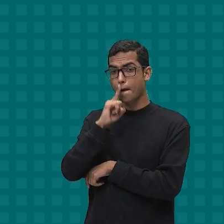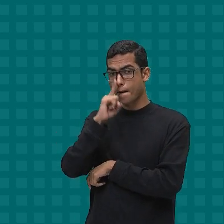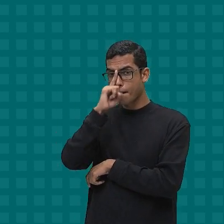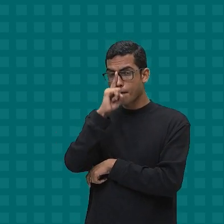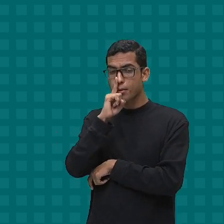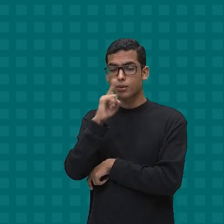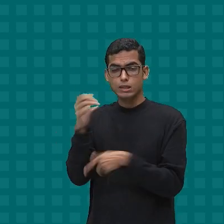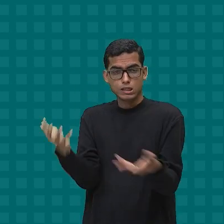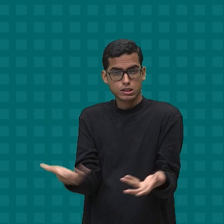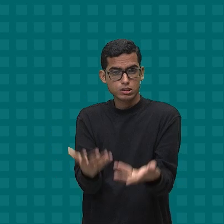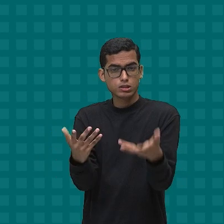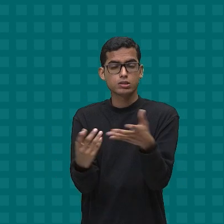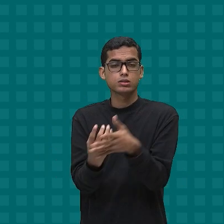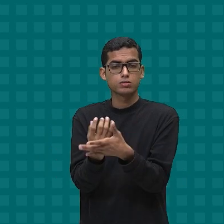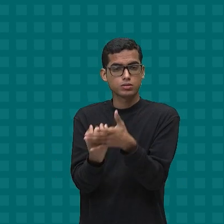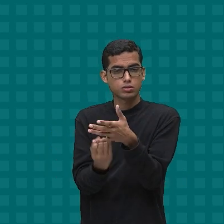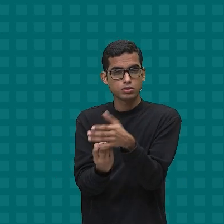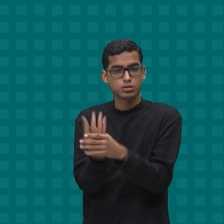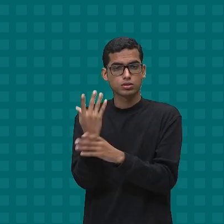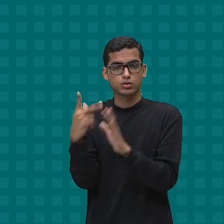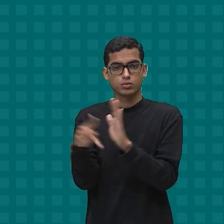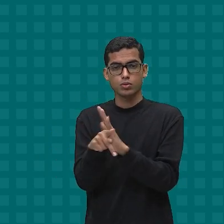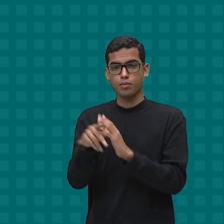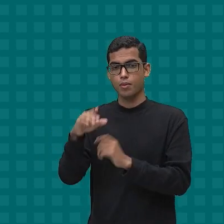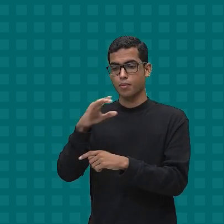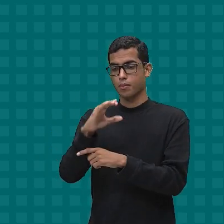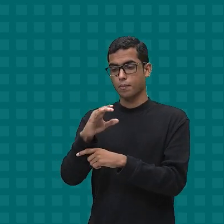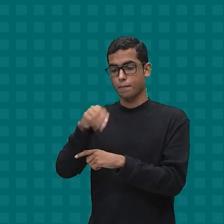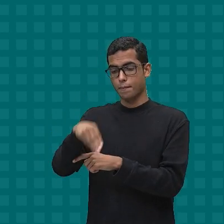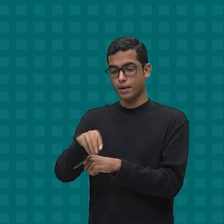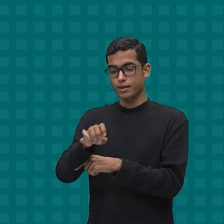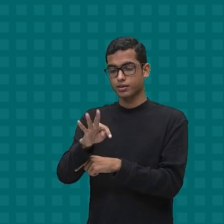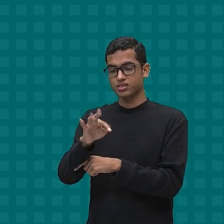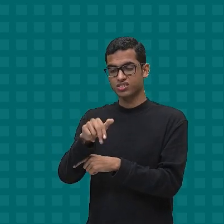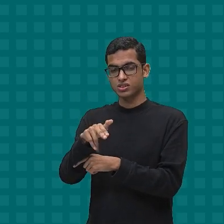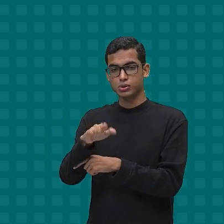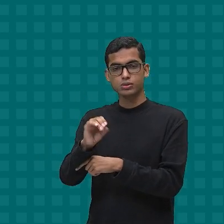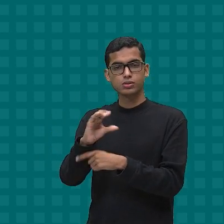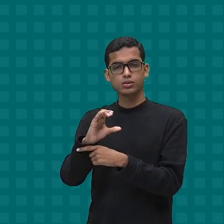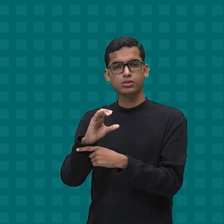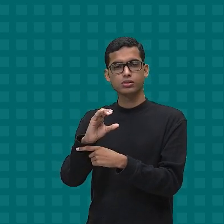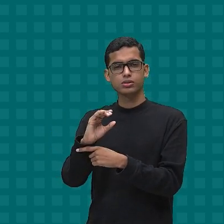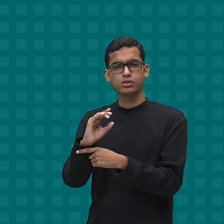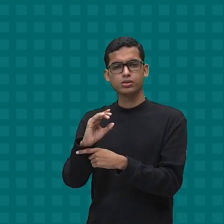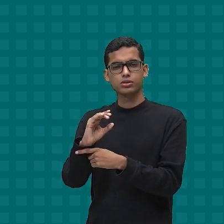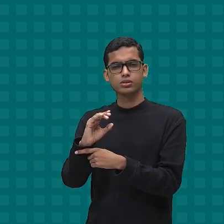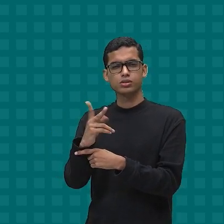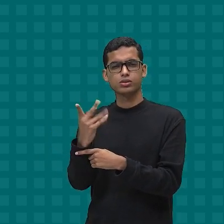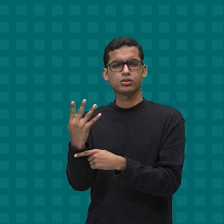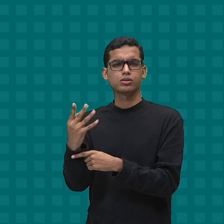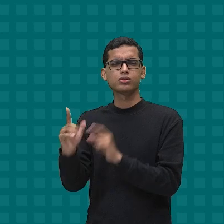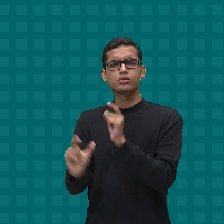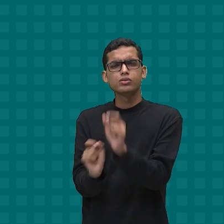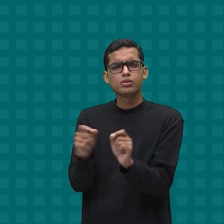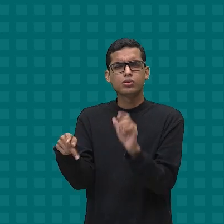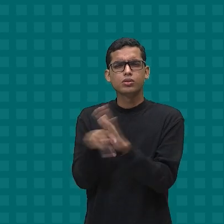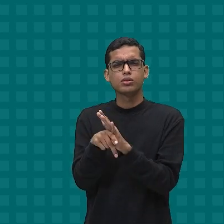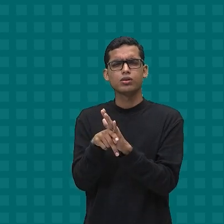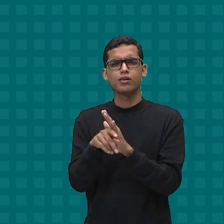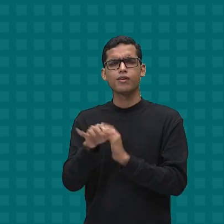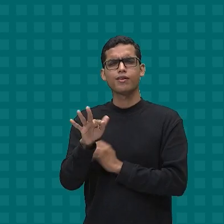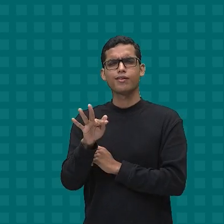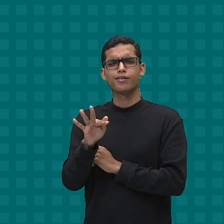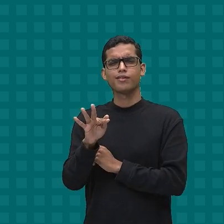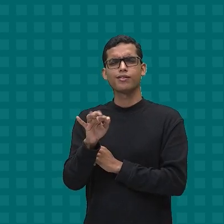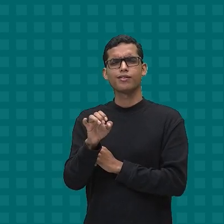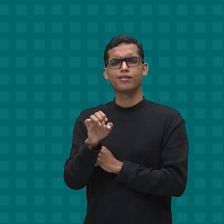de metano aqui no Brasil é a fermentação entérica. Professora,